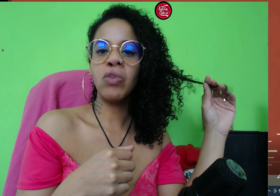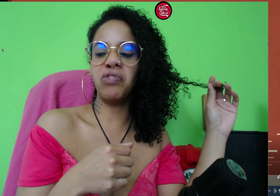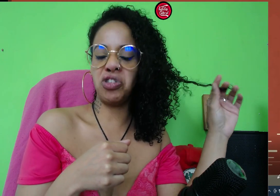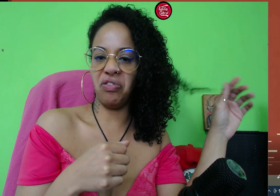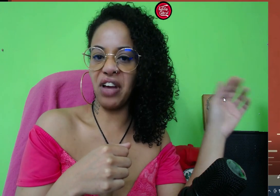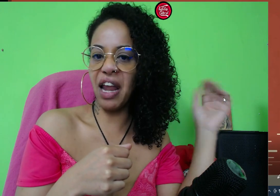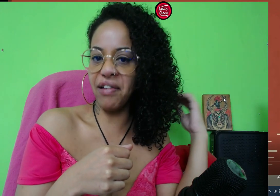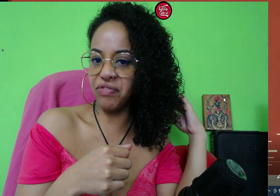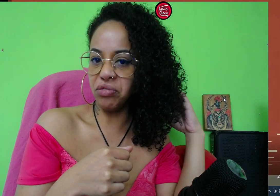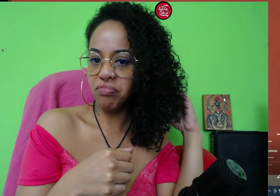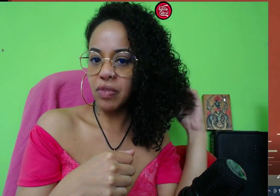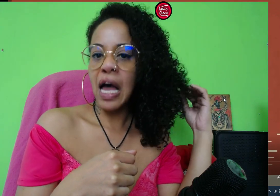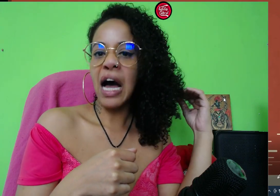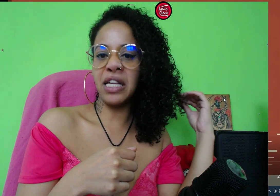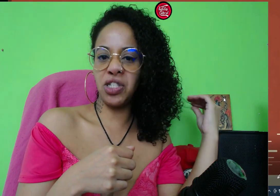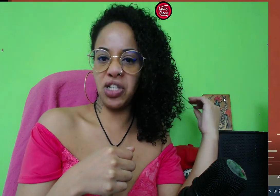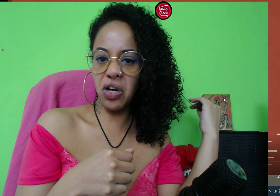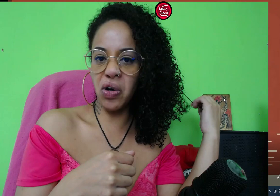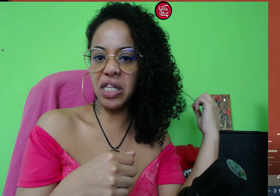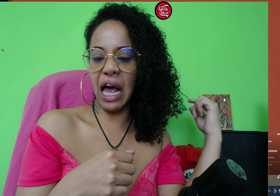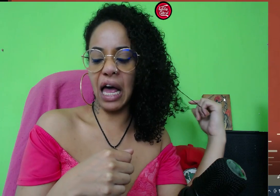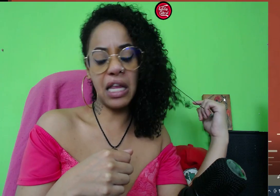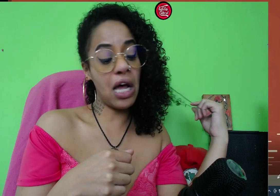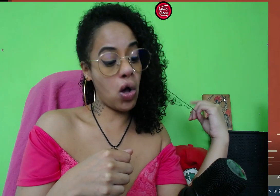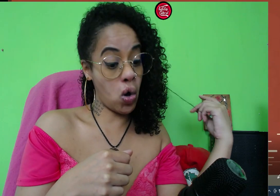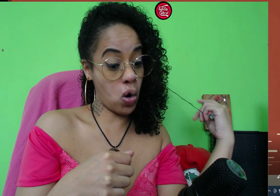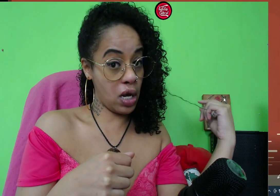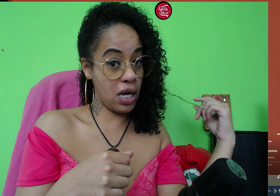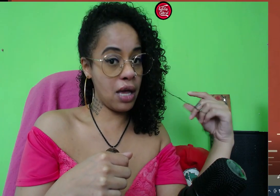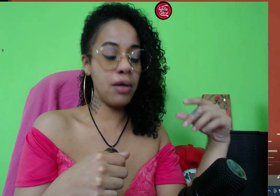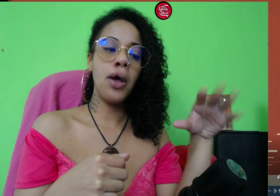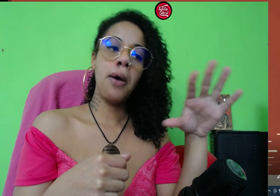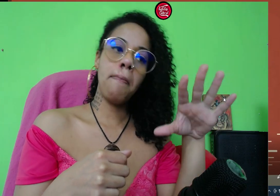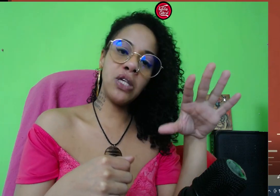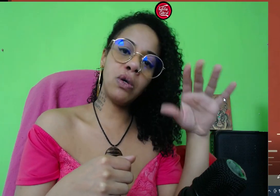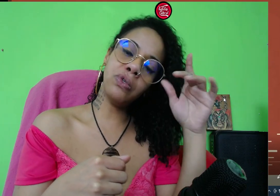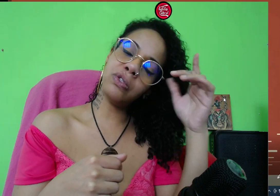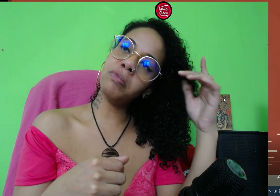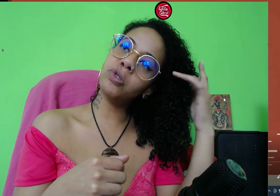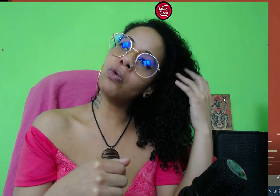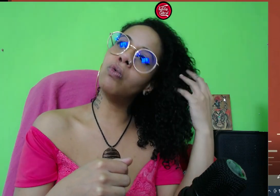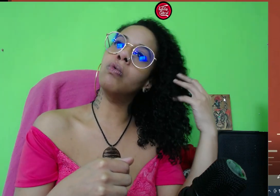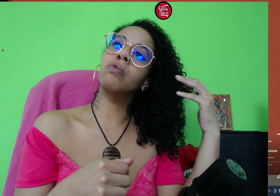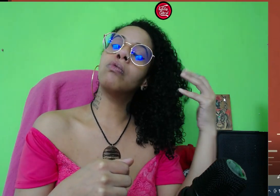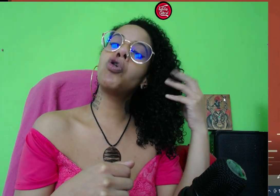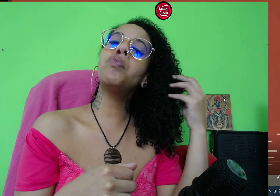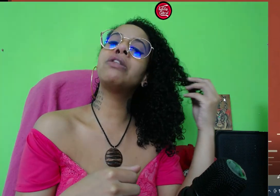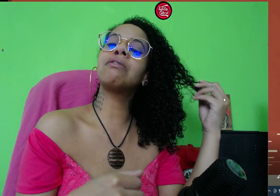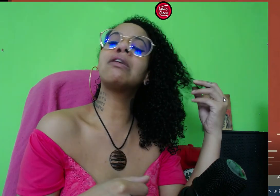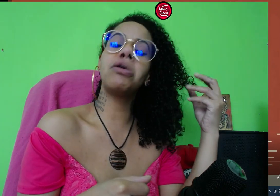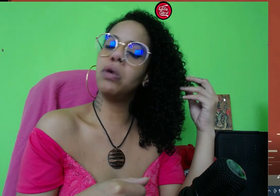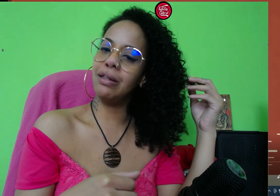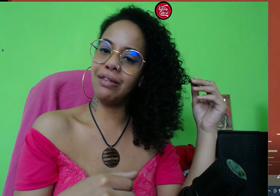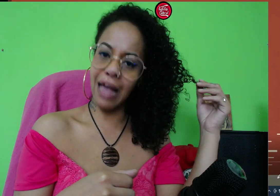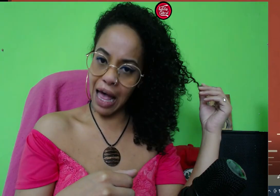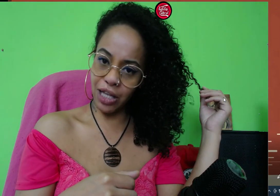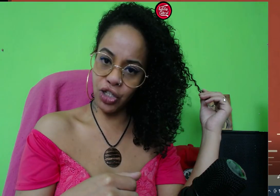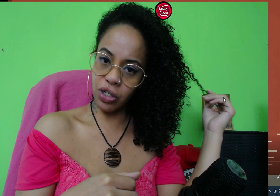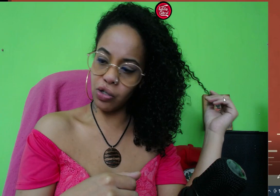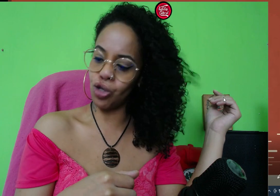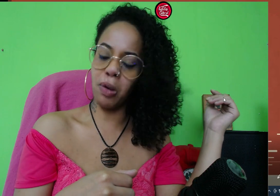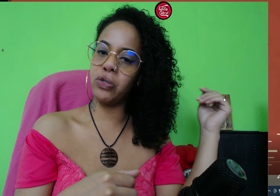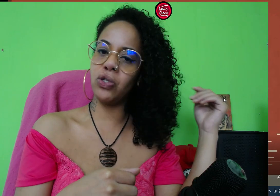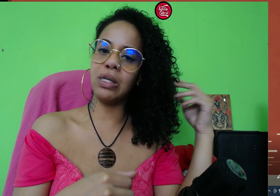vou te falar viu as chicotada olha mas vamos vamos com muito tranquilidade